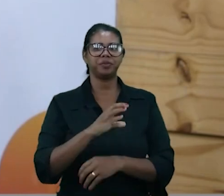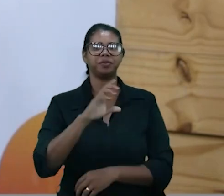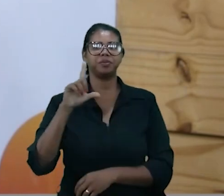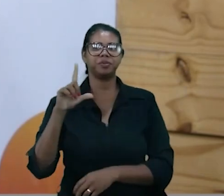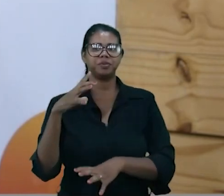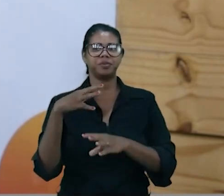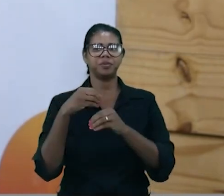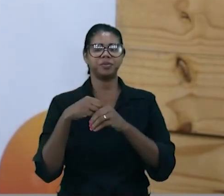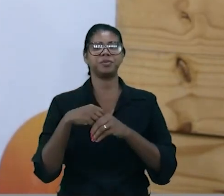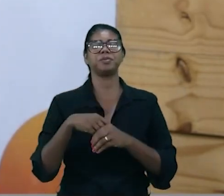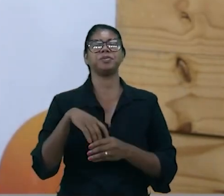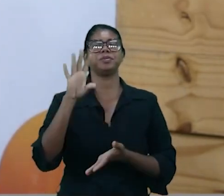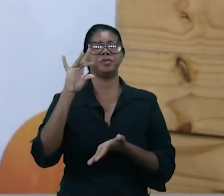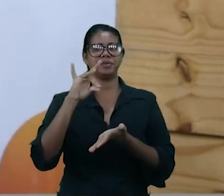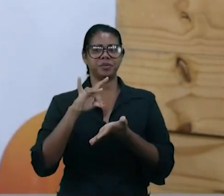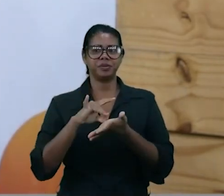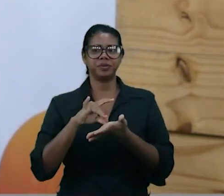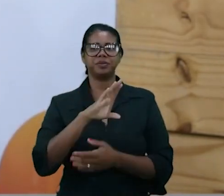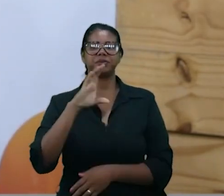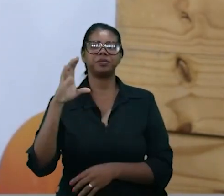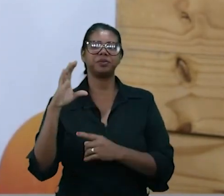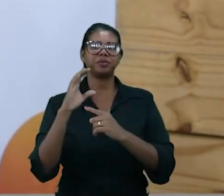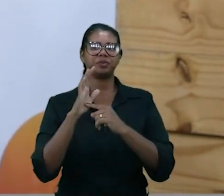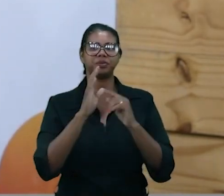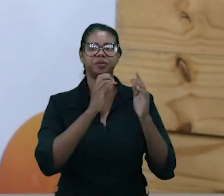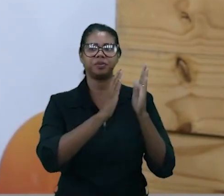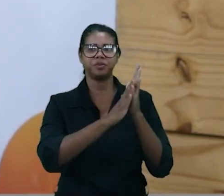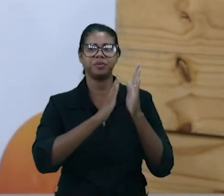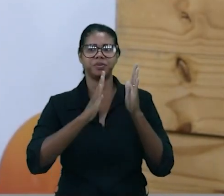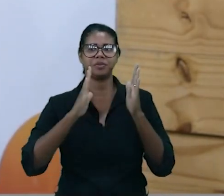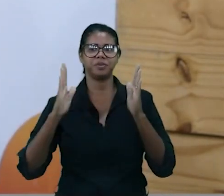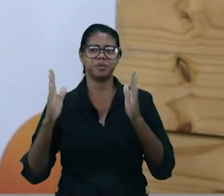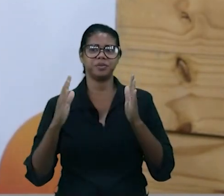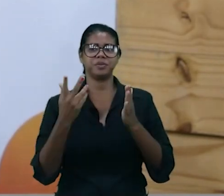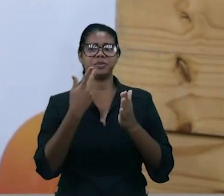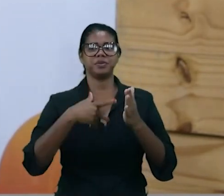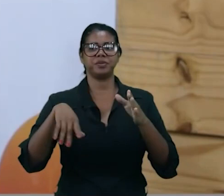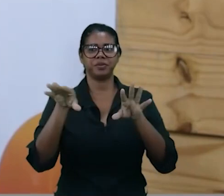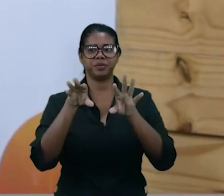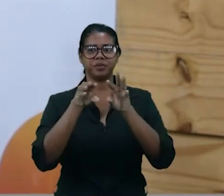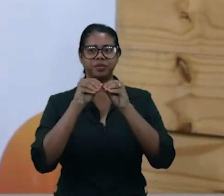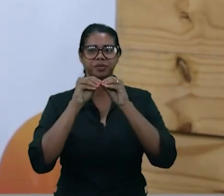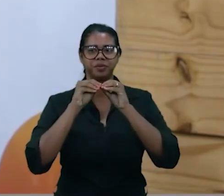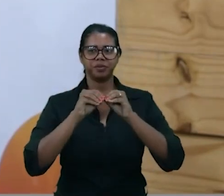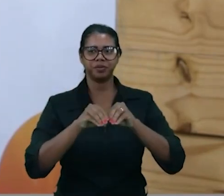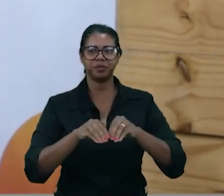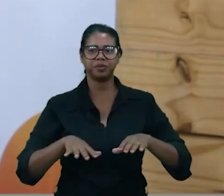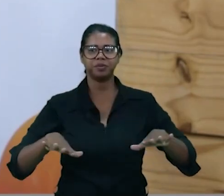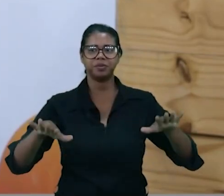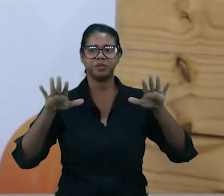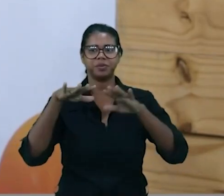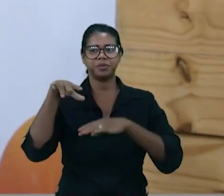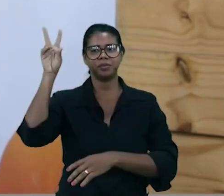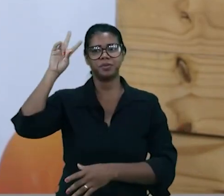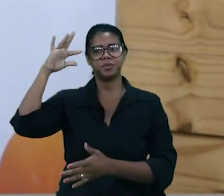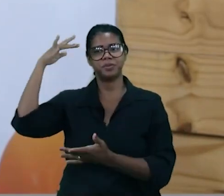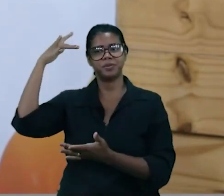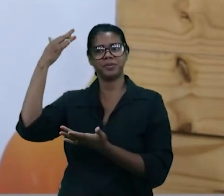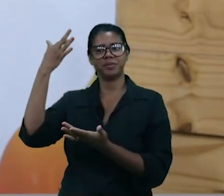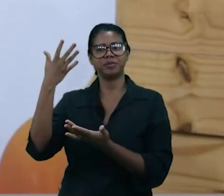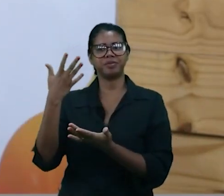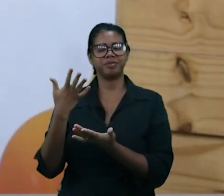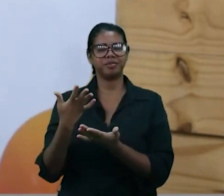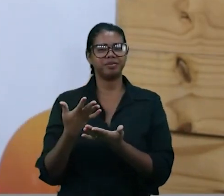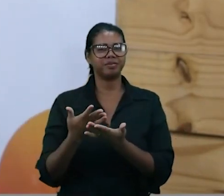em especial das classificações bibliográficas, sim. Mas antes vamos transitar historicamente